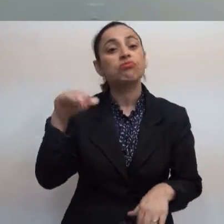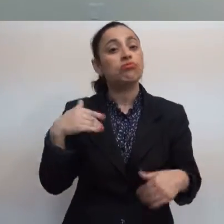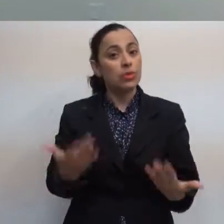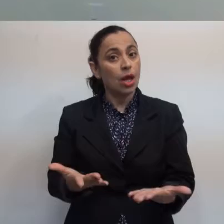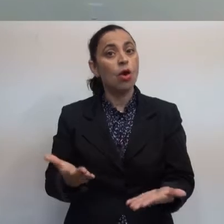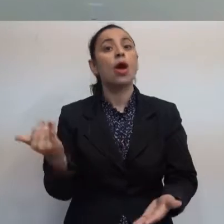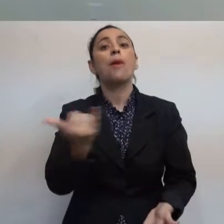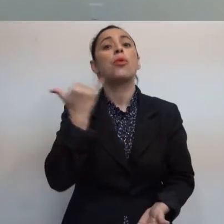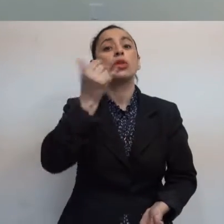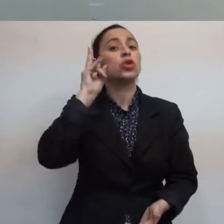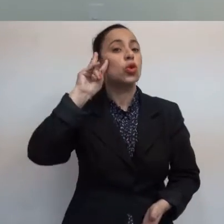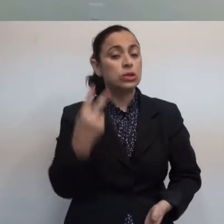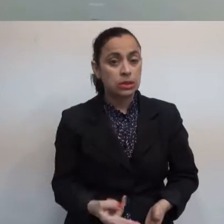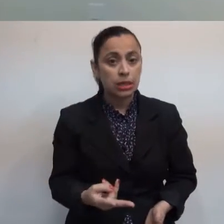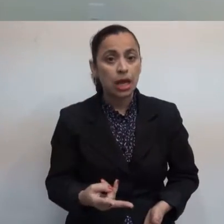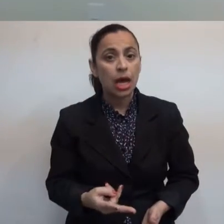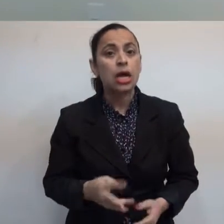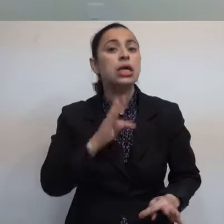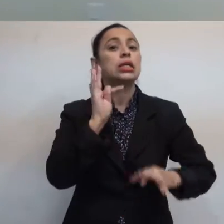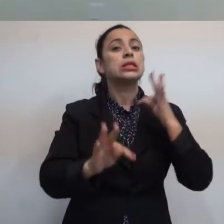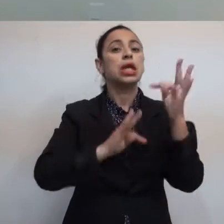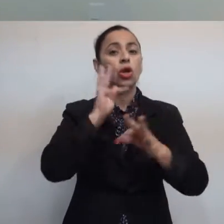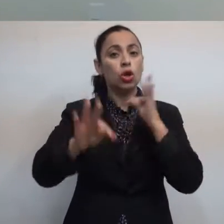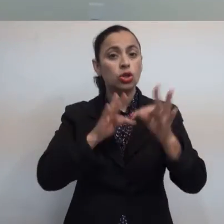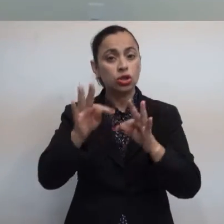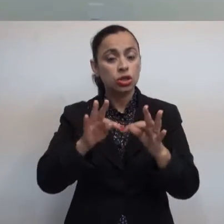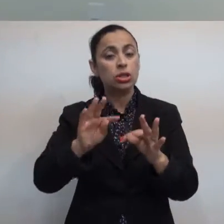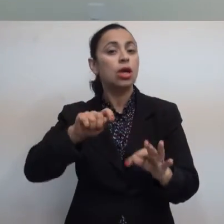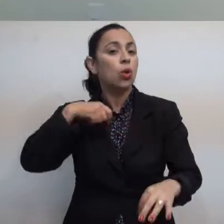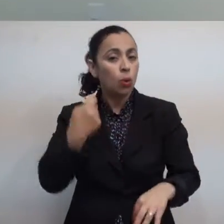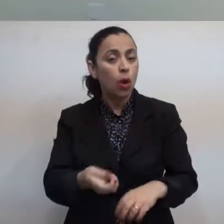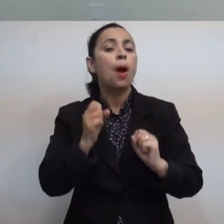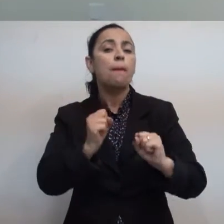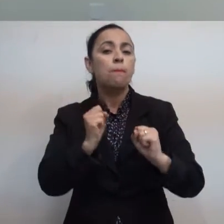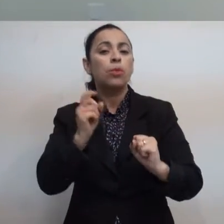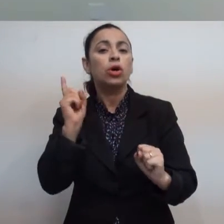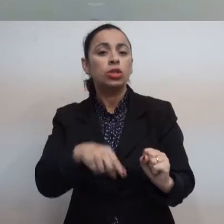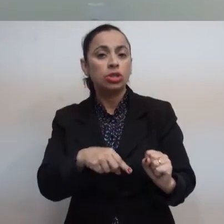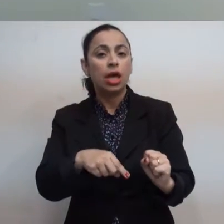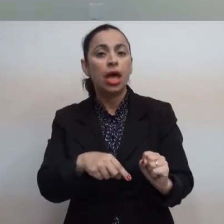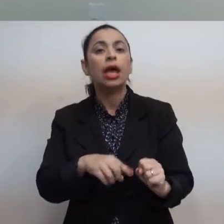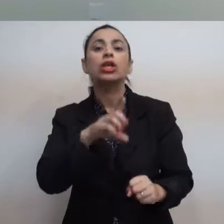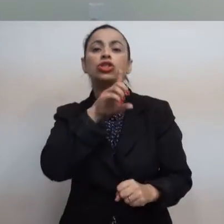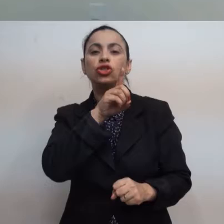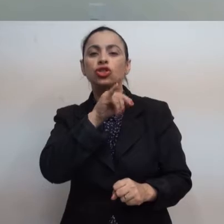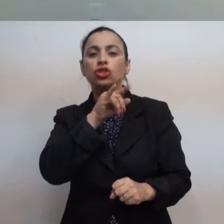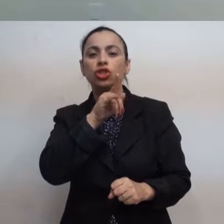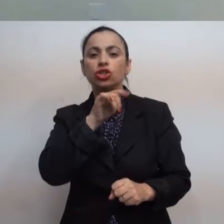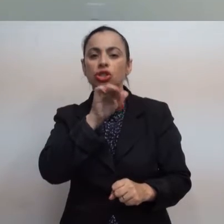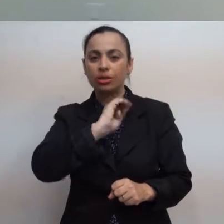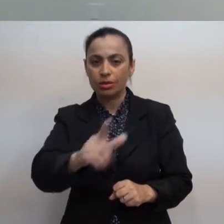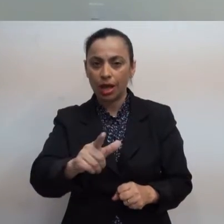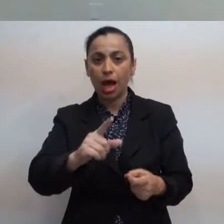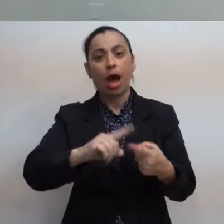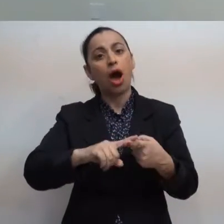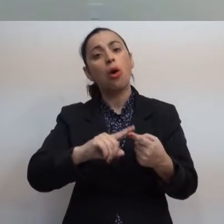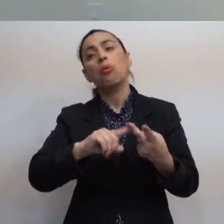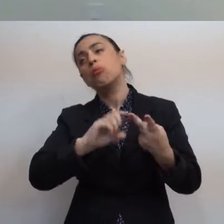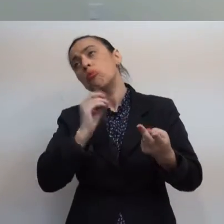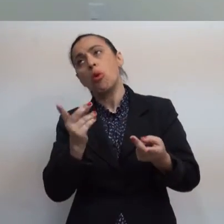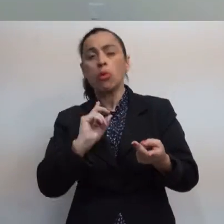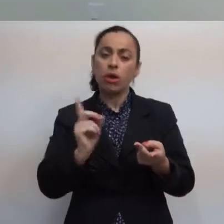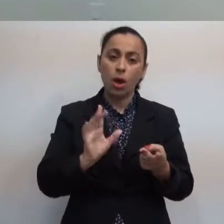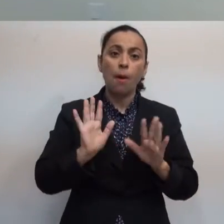cotidiano. Então, é importante considerar que tecnologia, nesse sentido, ela pode ser digital ou